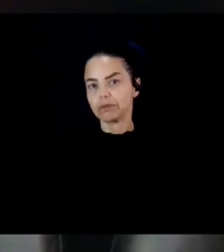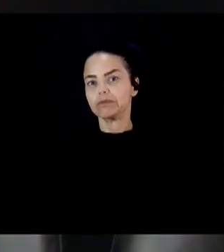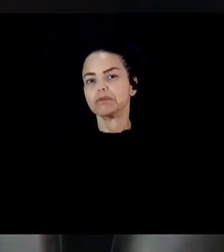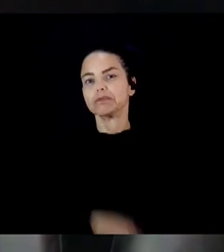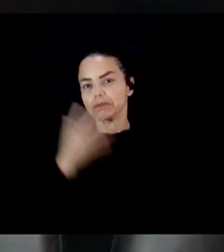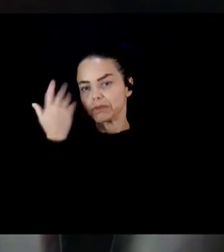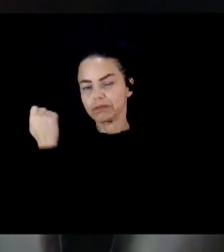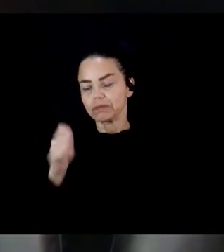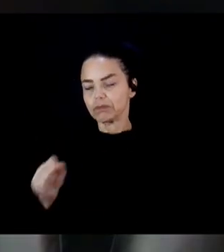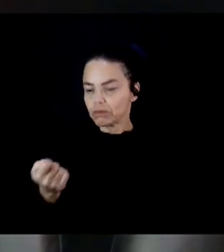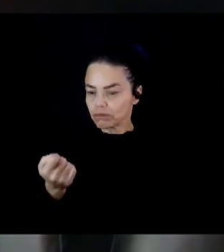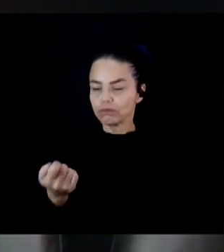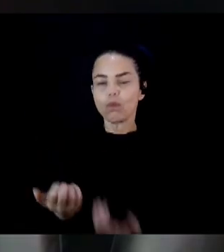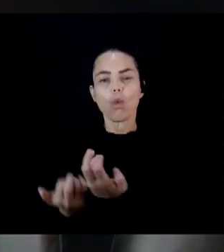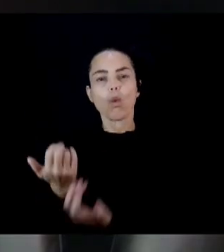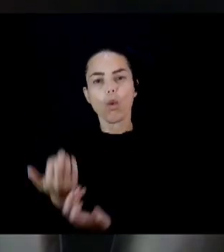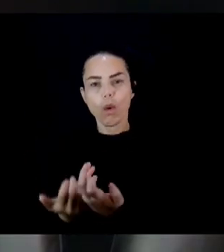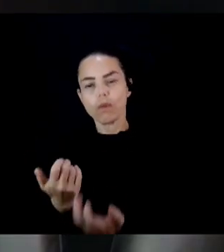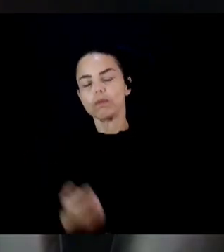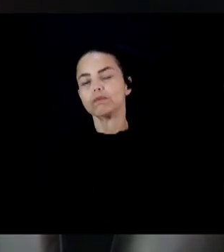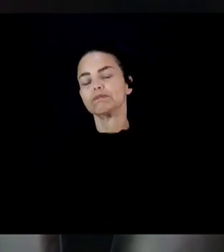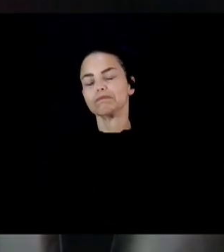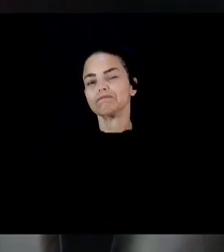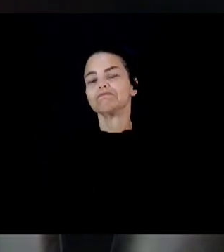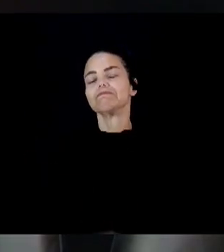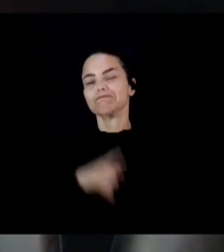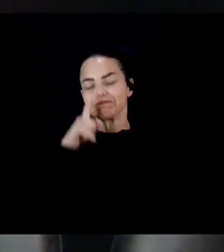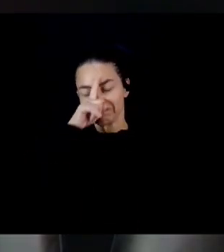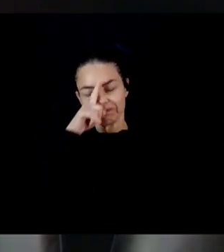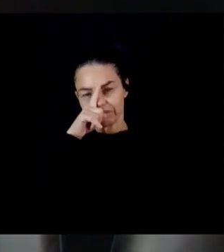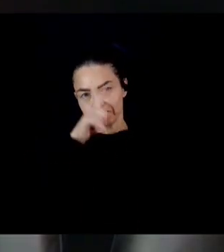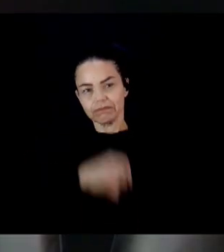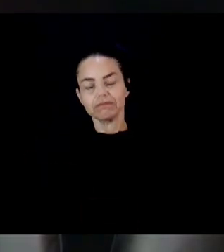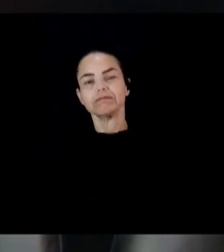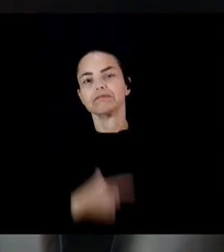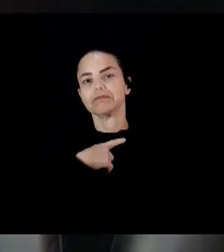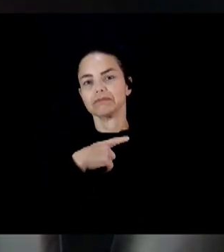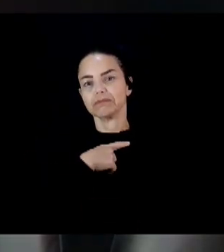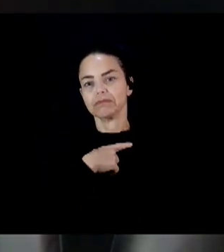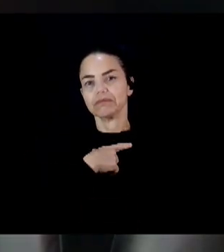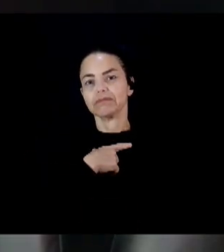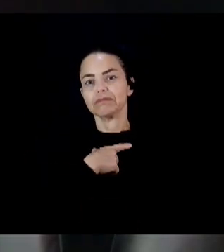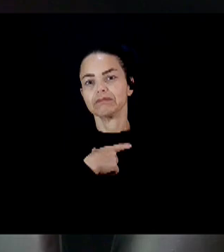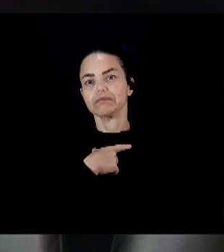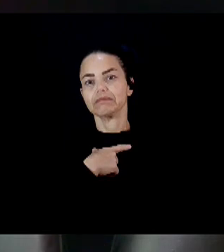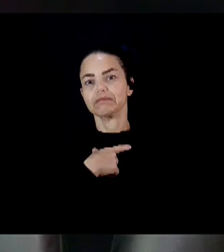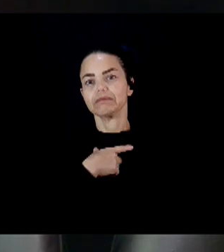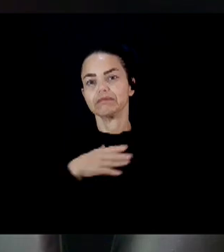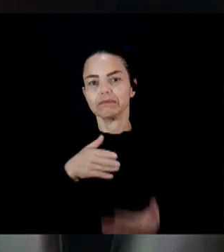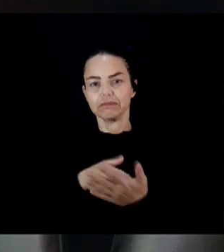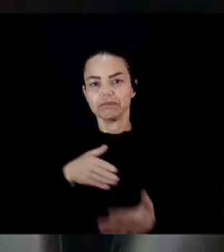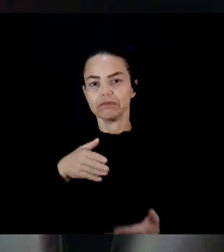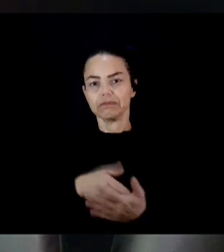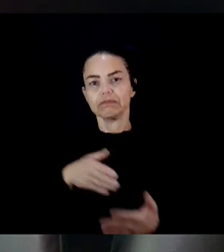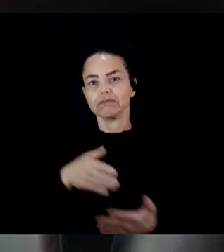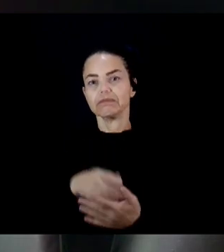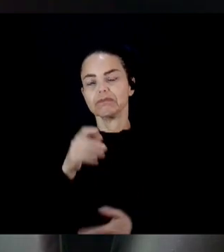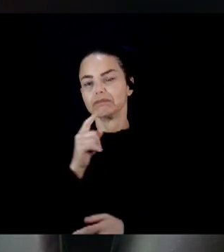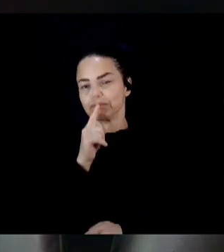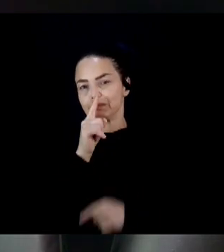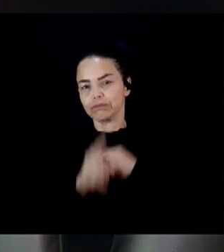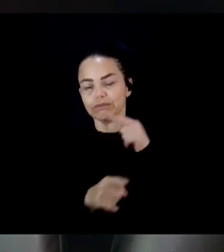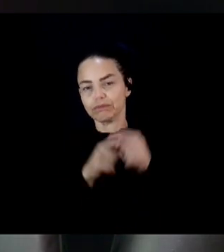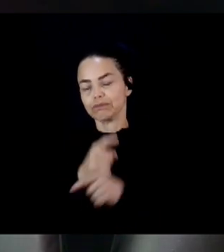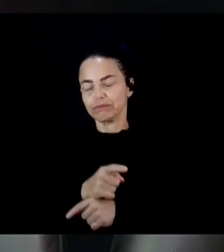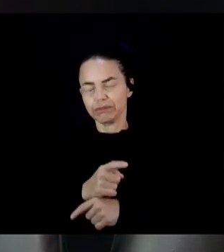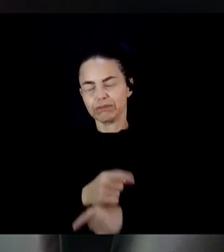ligado, sobre o perigo que ele possa correr mesmo. E a gente acaba limitando ou julgando a capacidade. E